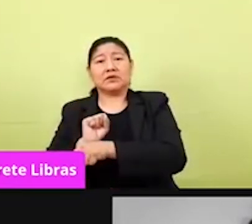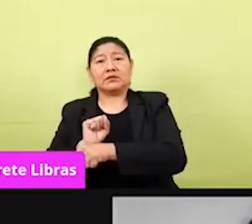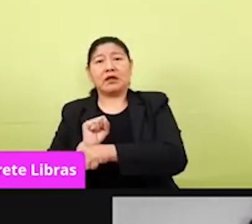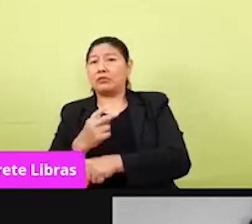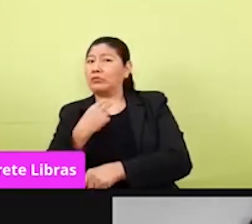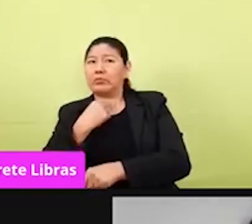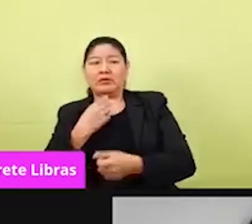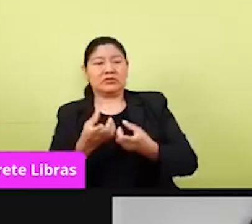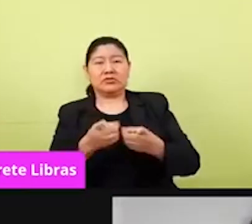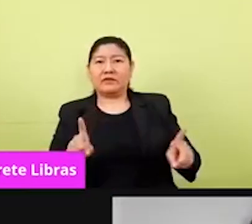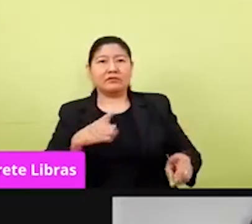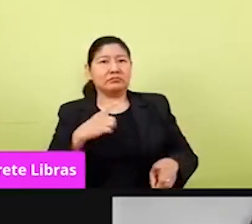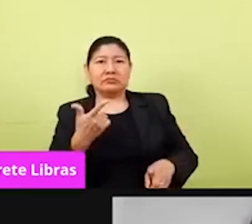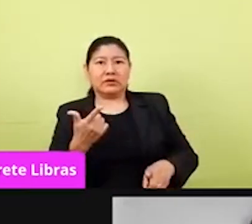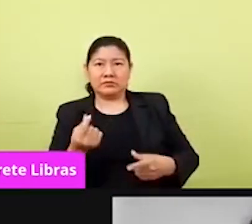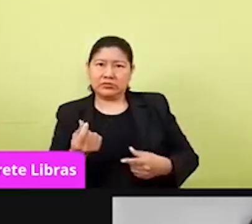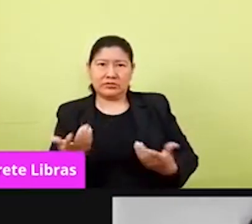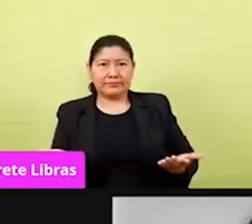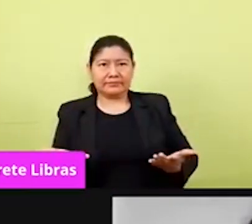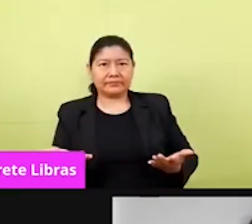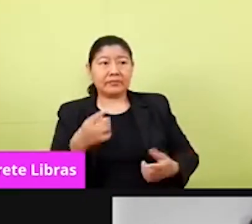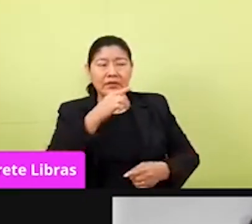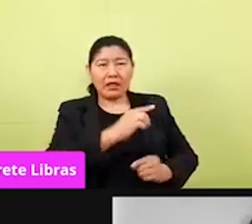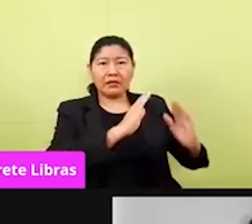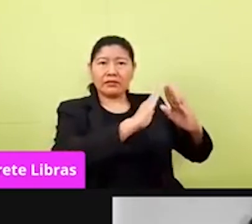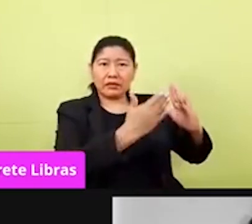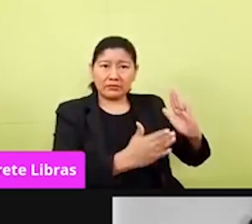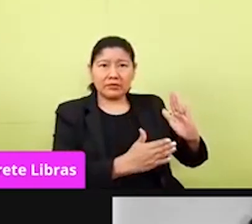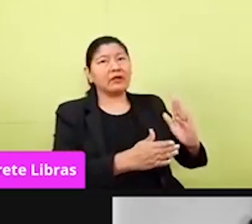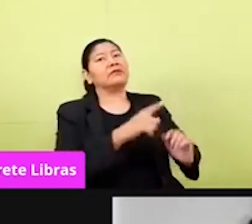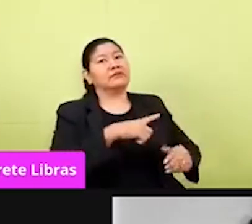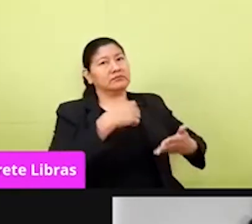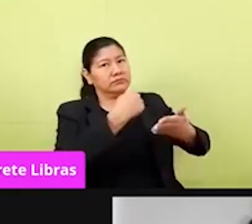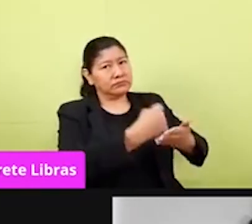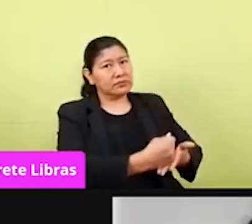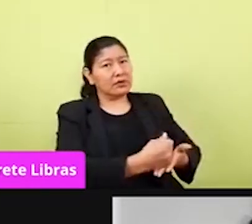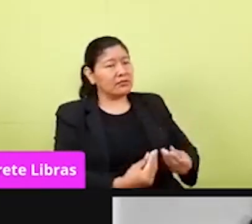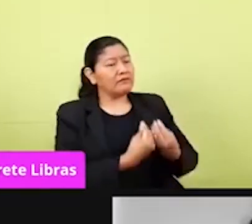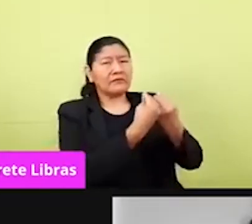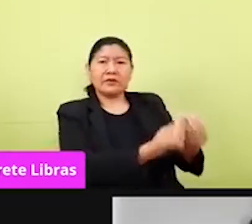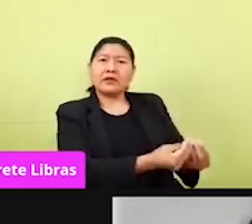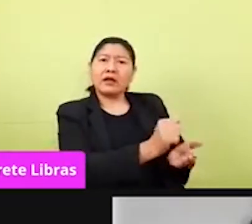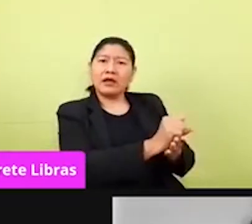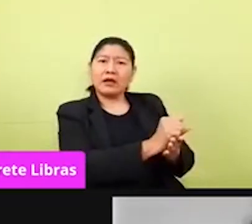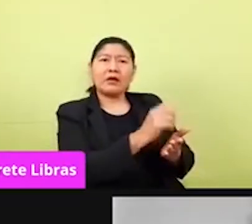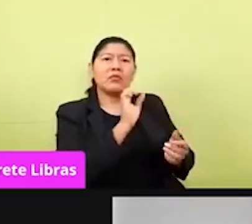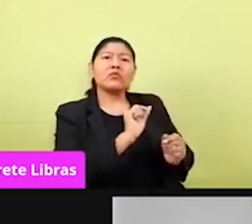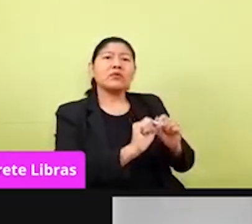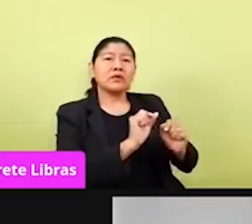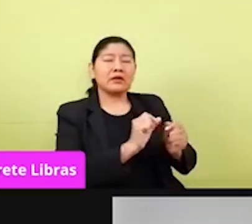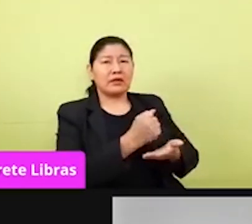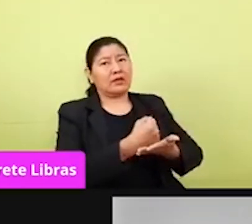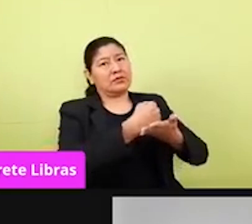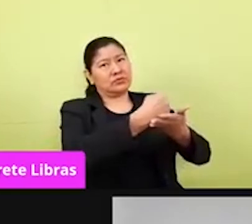oferecer uma bolsa, né, um salário para a mulher durante esse período em que ela está saindo dessa